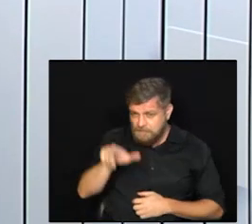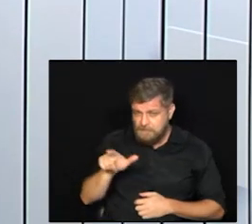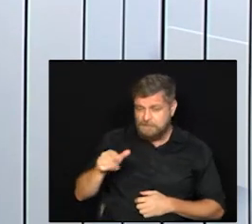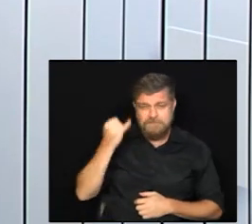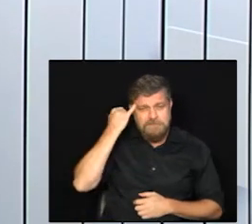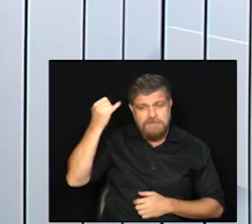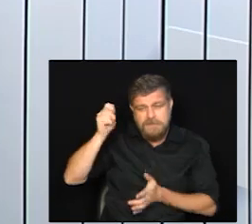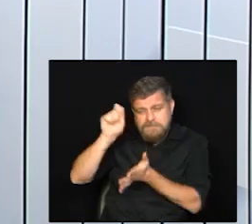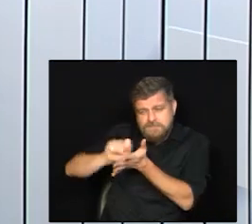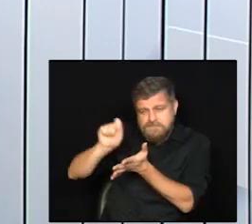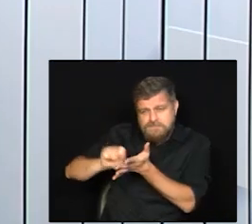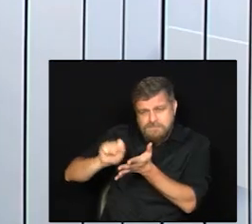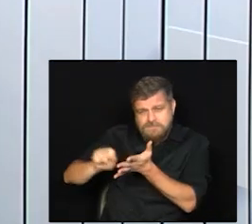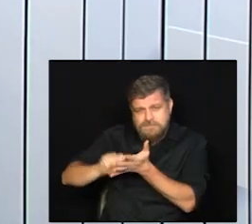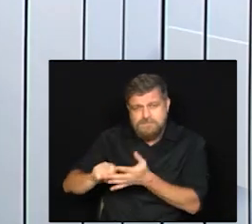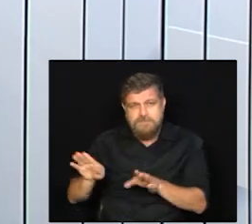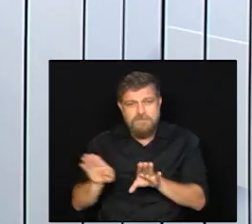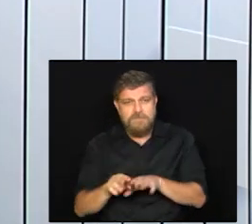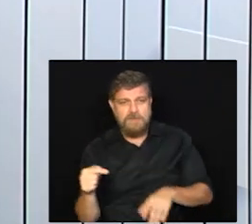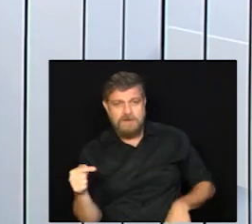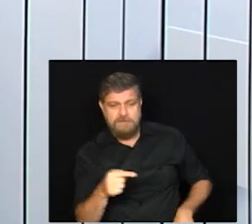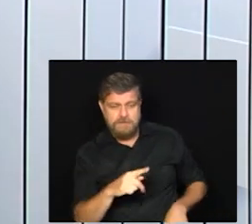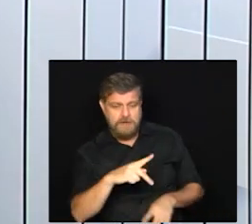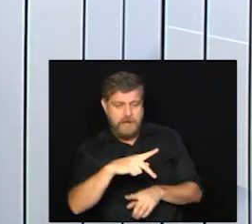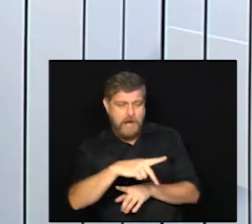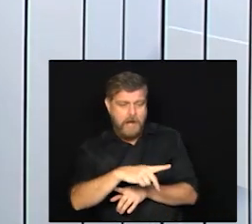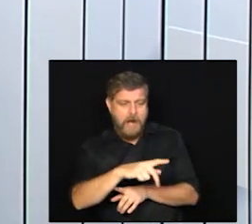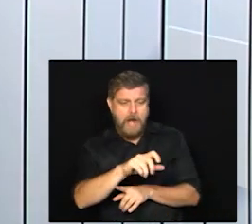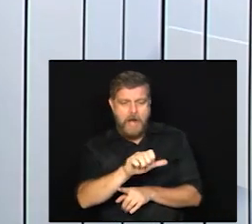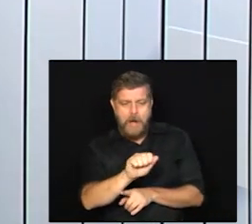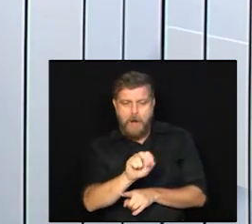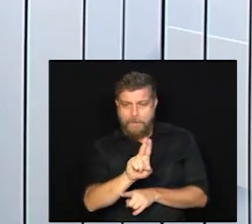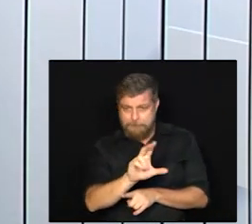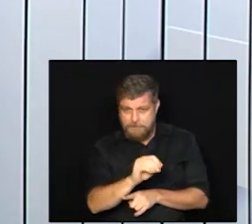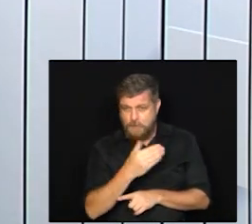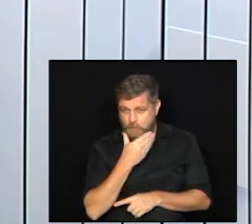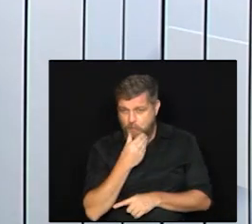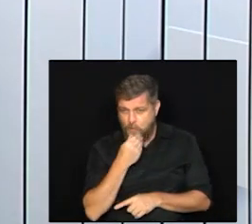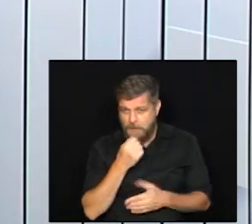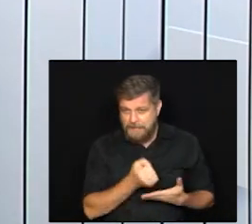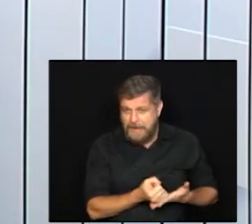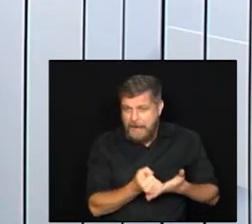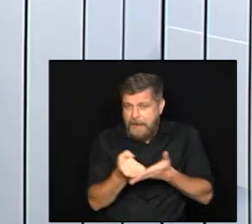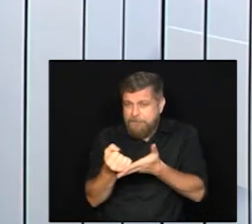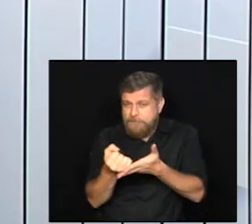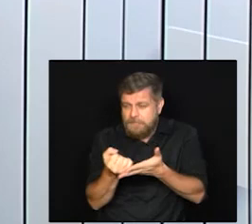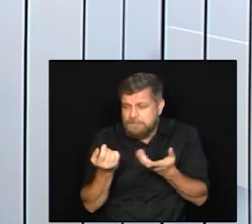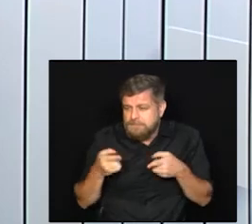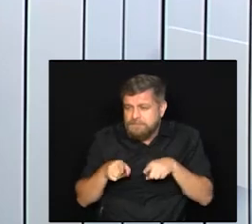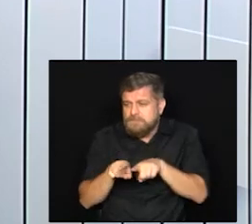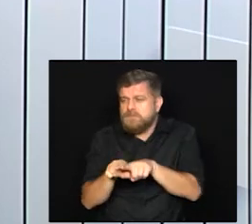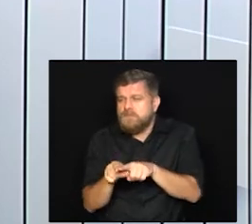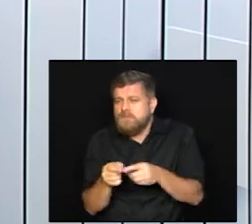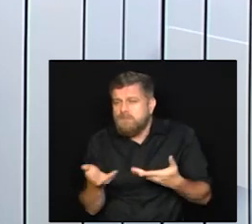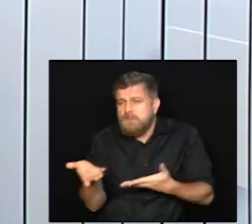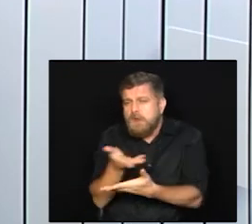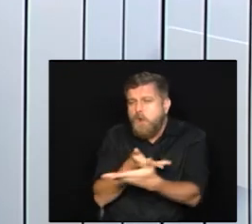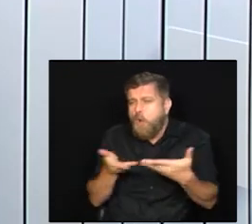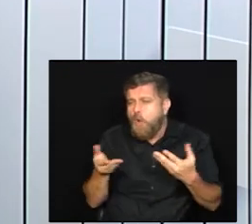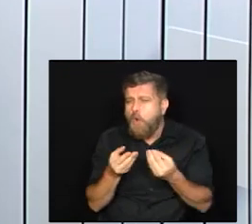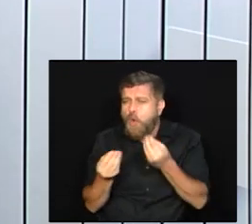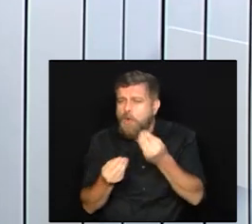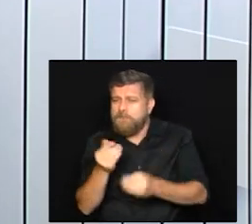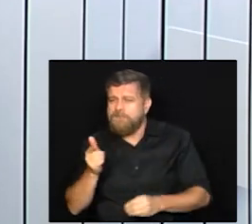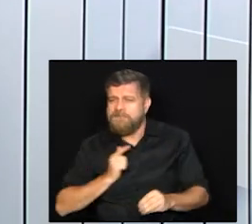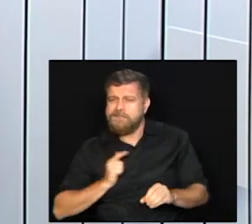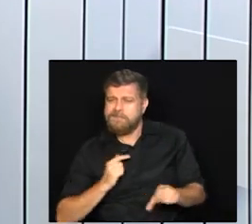idealizadoras, mas o Paulo Sapp, né, também contribuiu. Eu quero saber como é que foi essa construção. Em algum momento houve